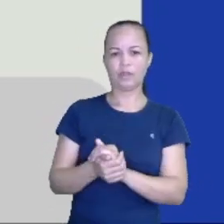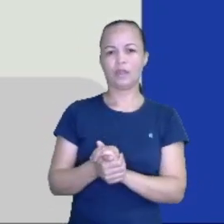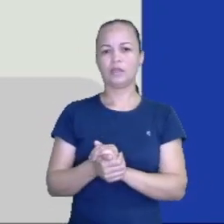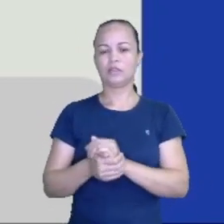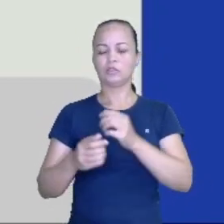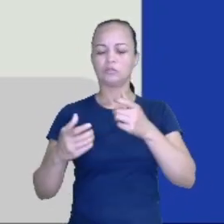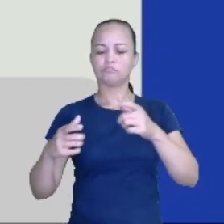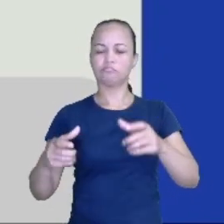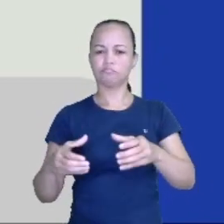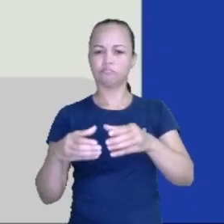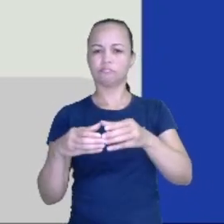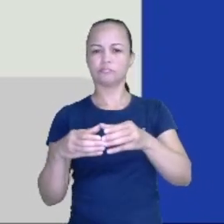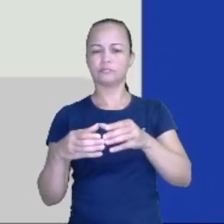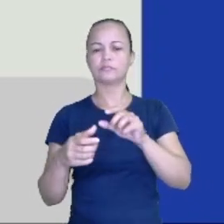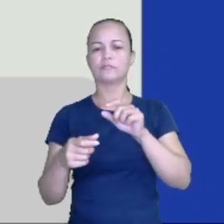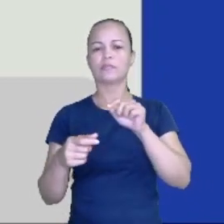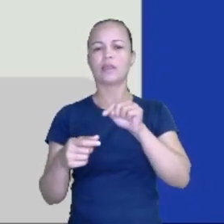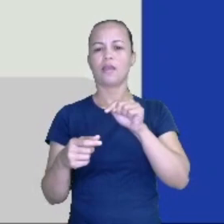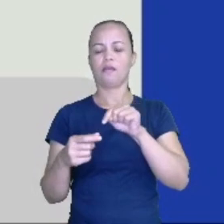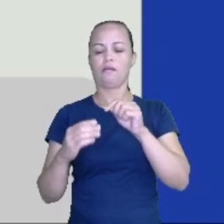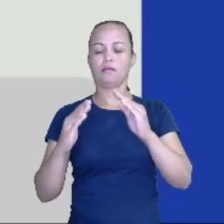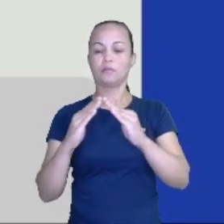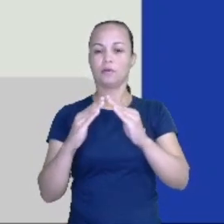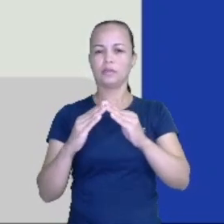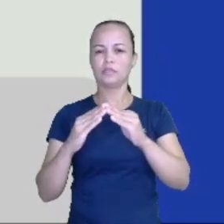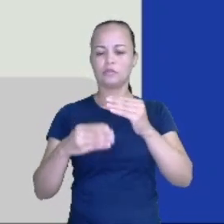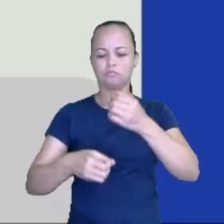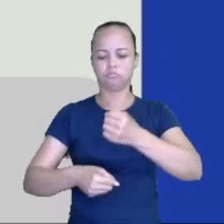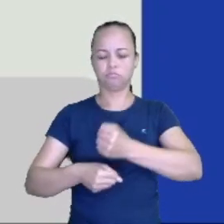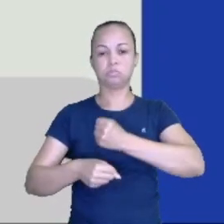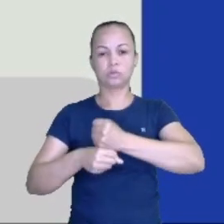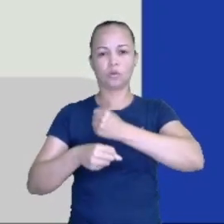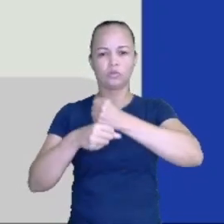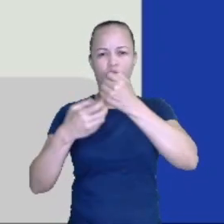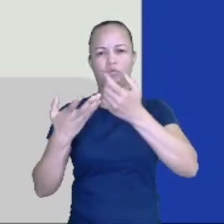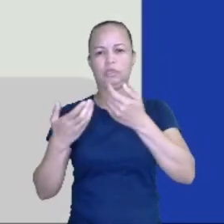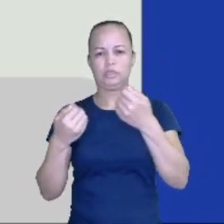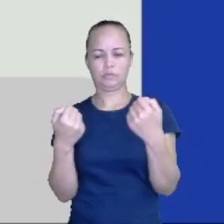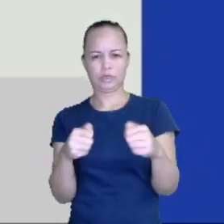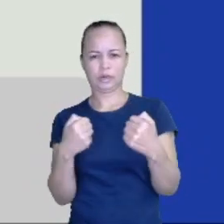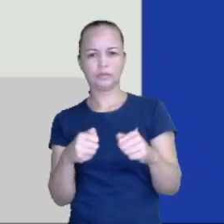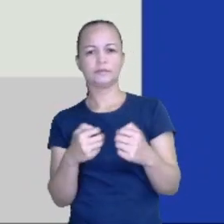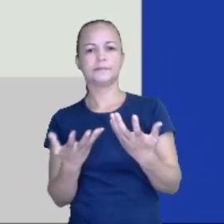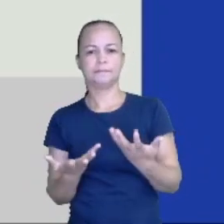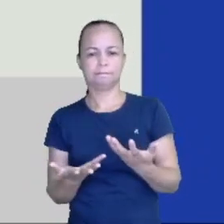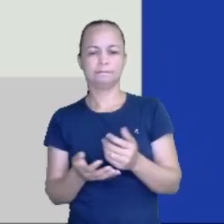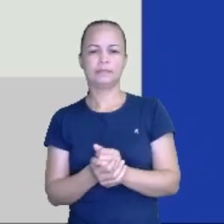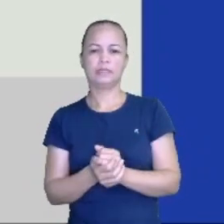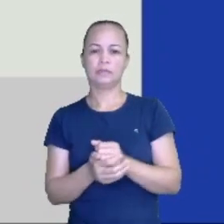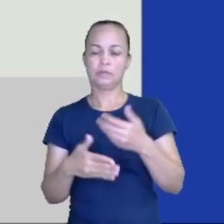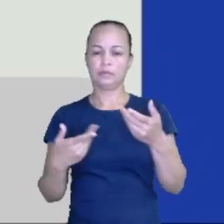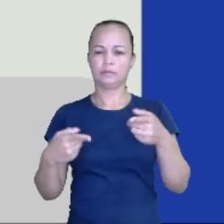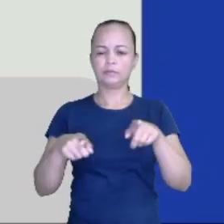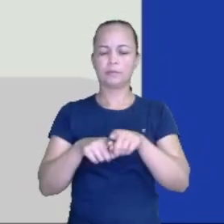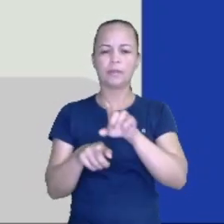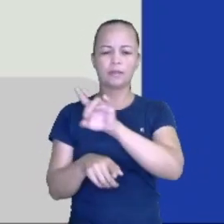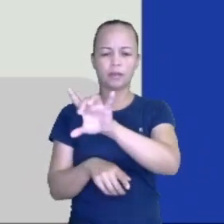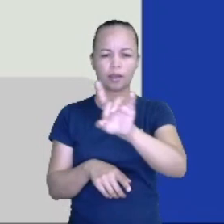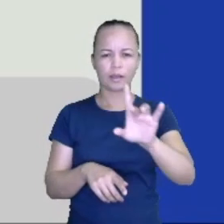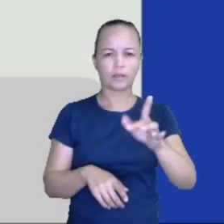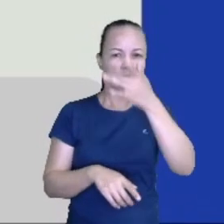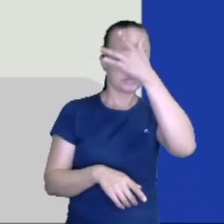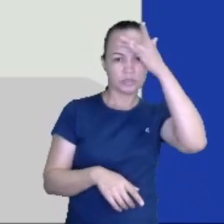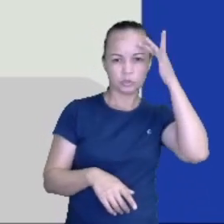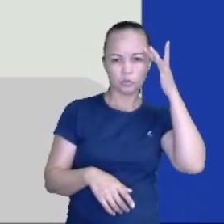seus lares. As moradias são construídas segundo a necessidade e também segundo as condições de cada